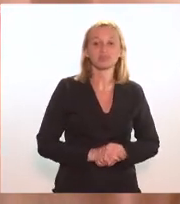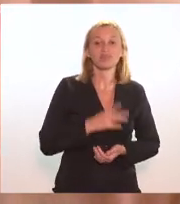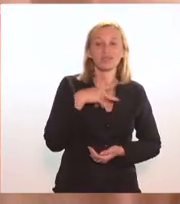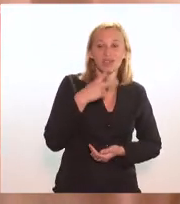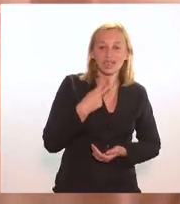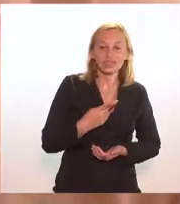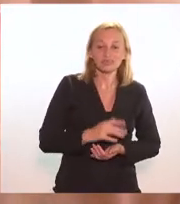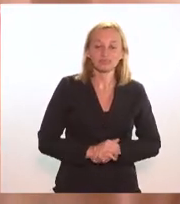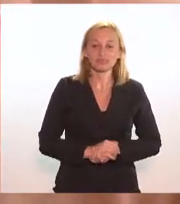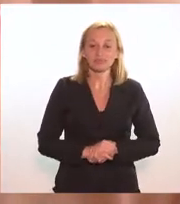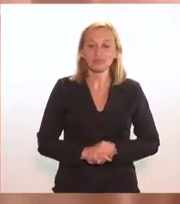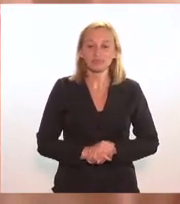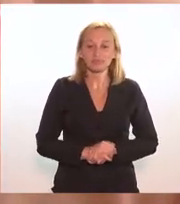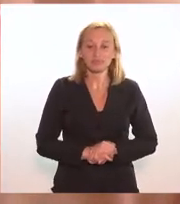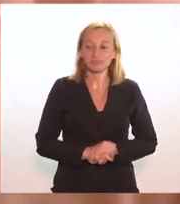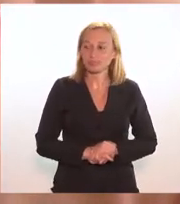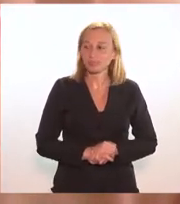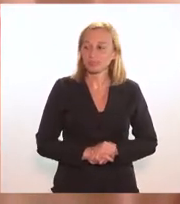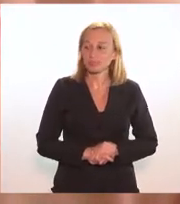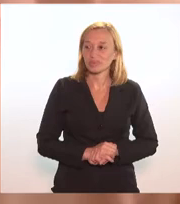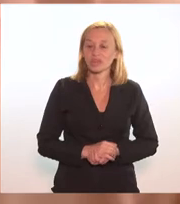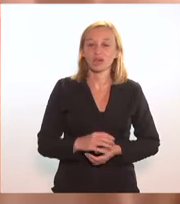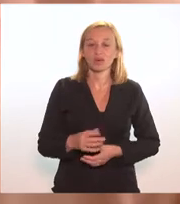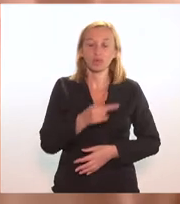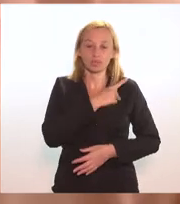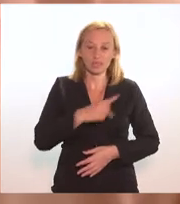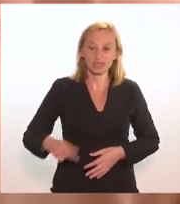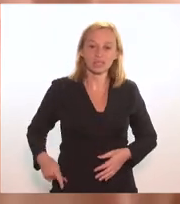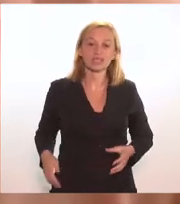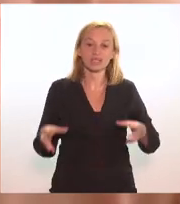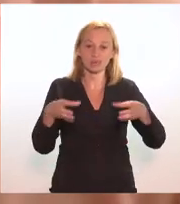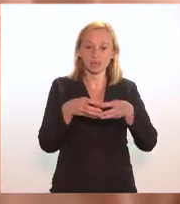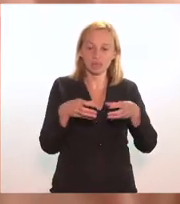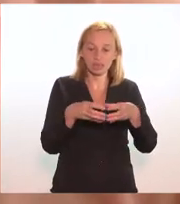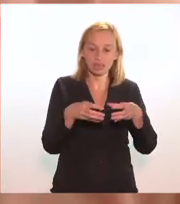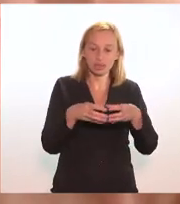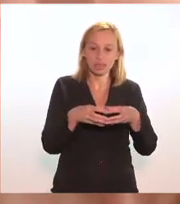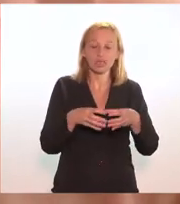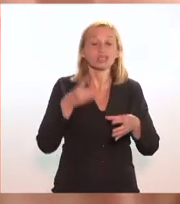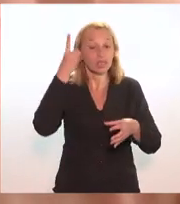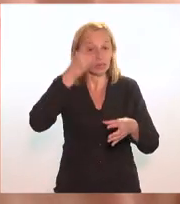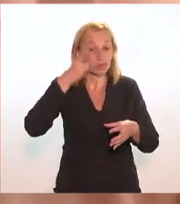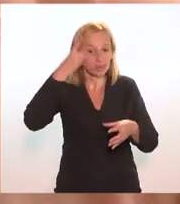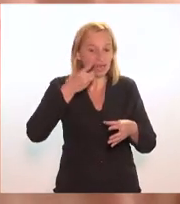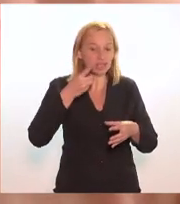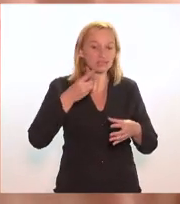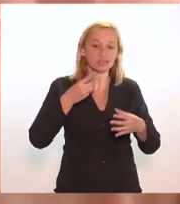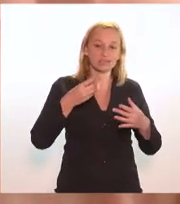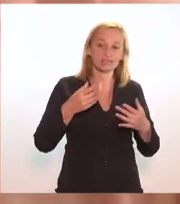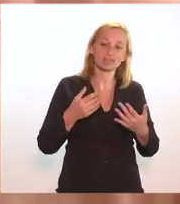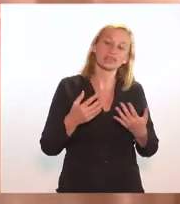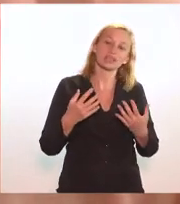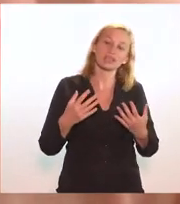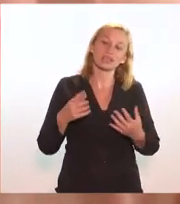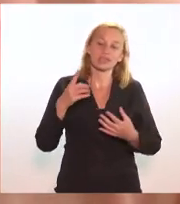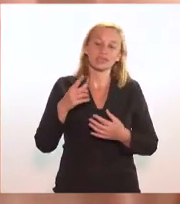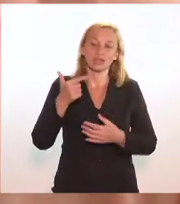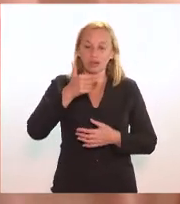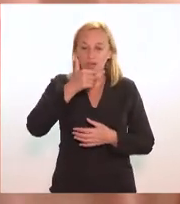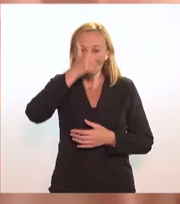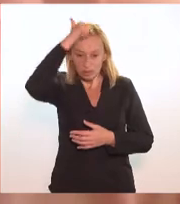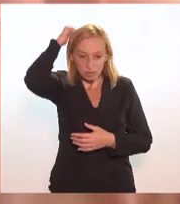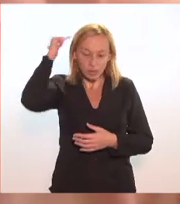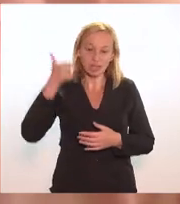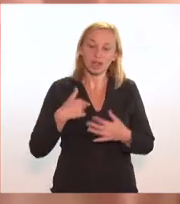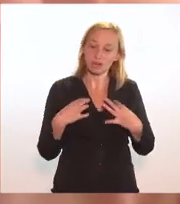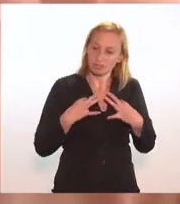que nós temos, como presidente da nossa comissão, um deputado muito dedicado, que é o deputado Luiz Paulo, e dizer que eu estou